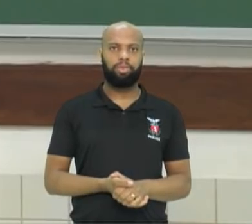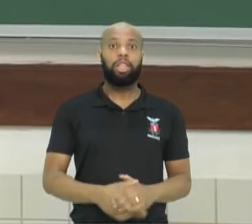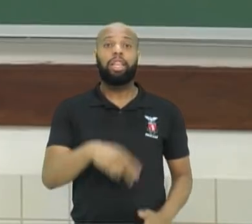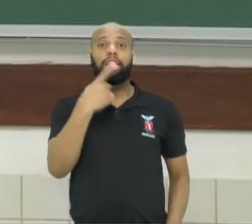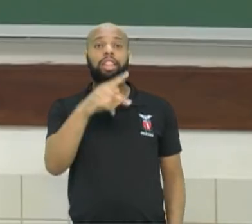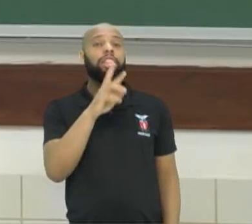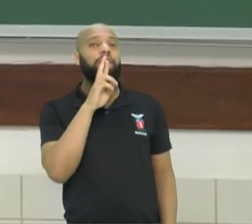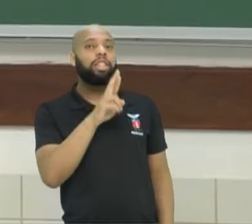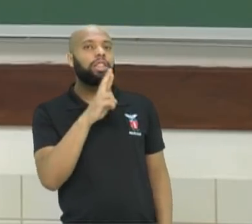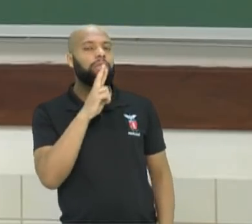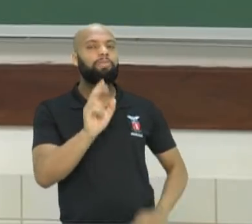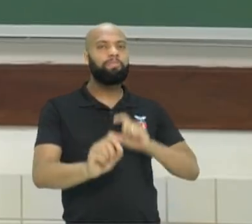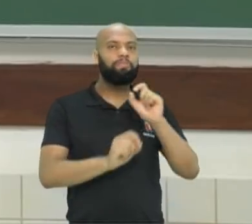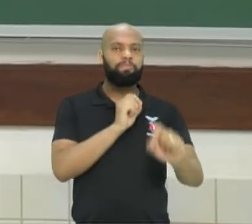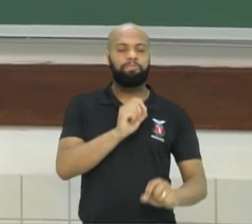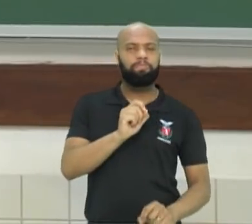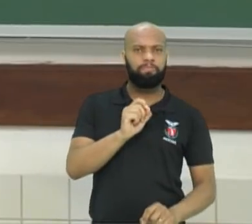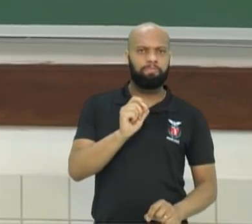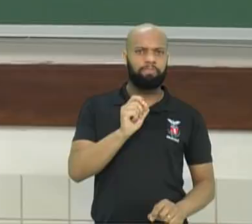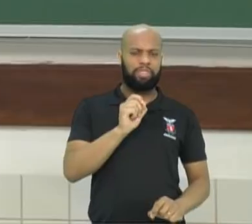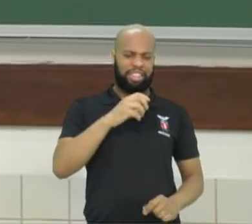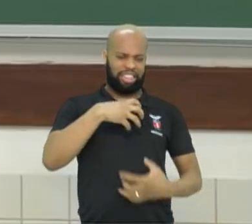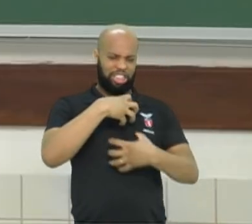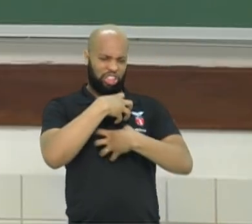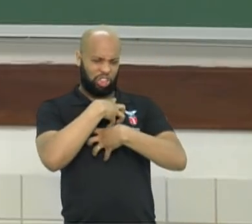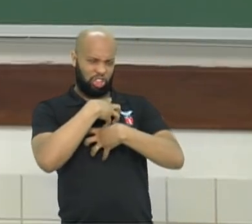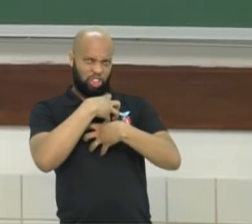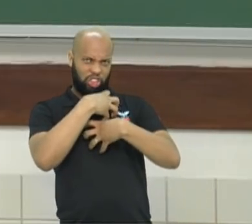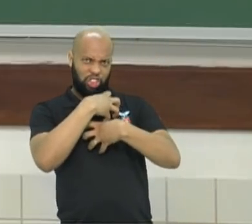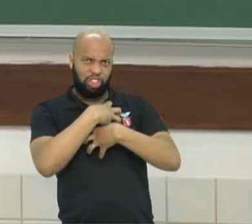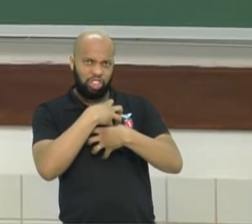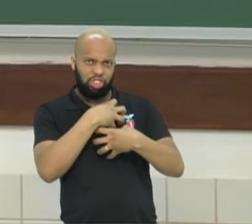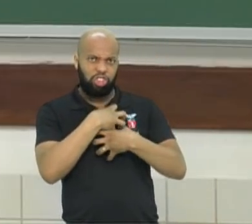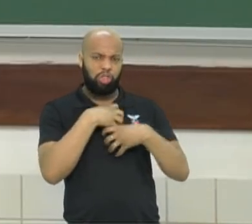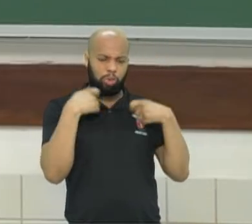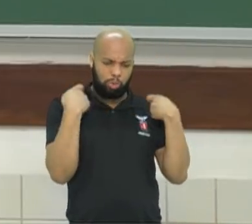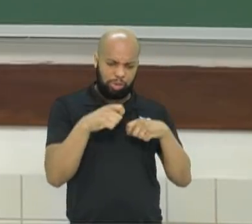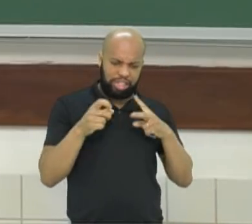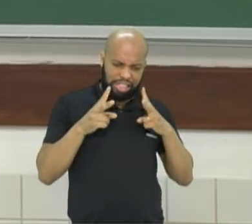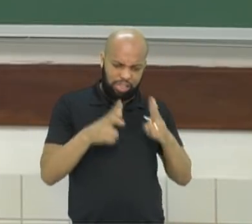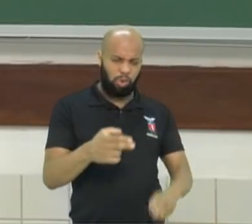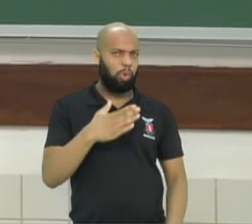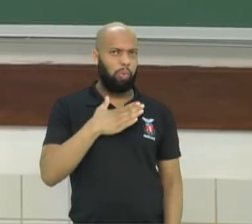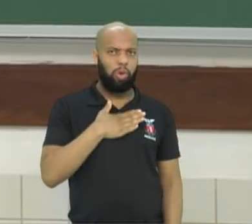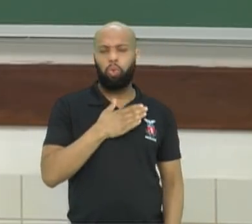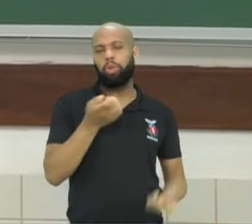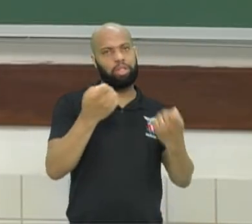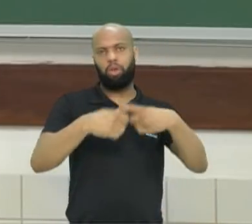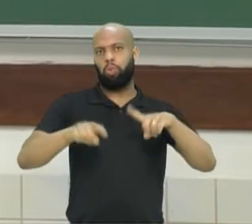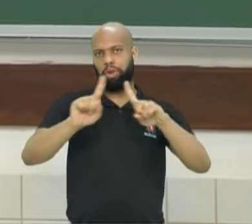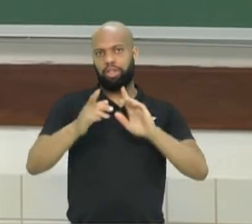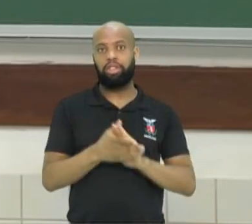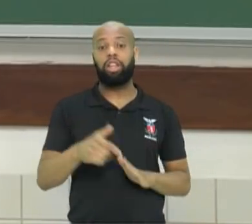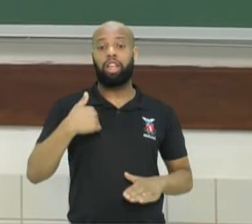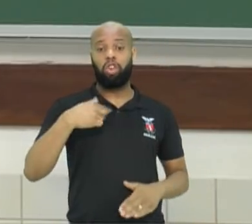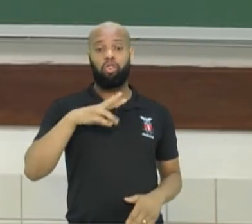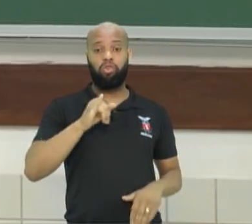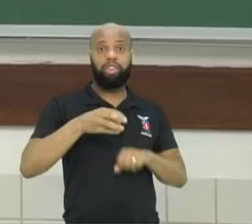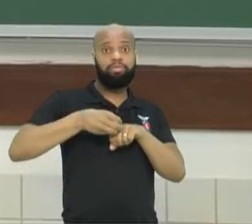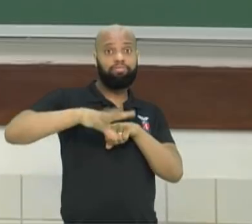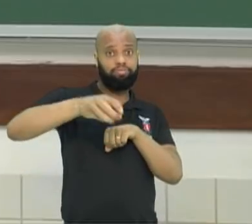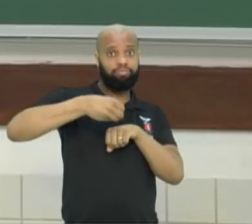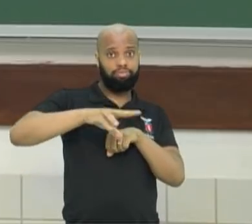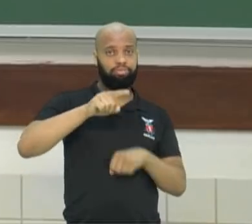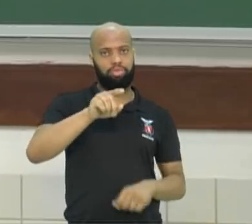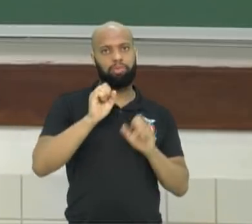suas respostas, elas não estarão e nem precisam estar iguaizinhas às minhas, tá? Eu vou te dar uma sugestão de